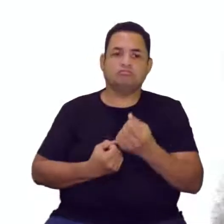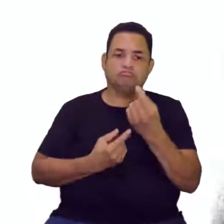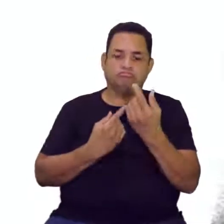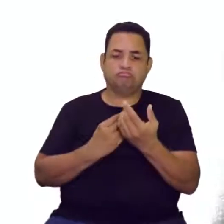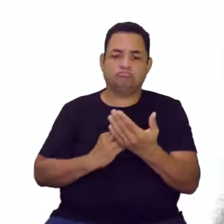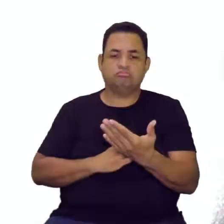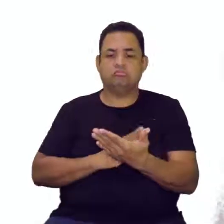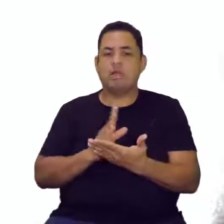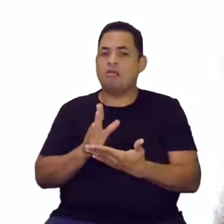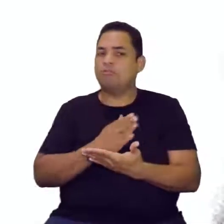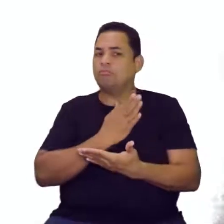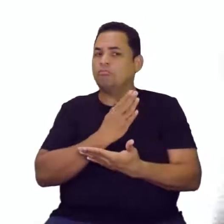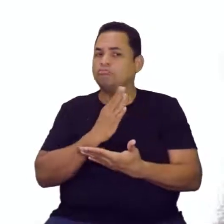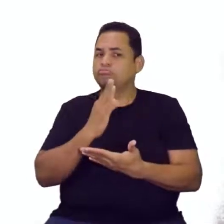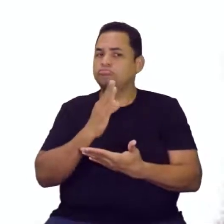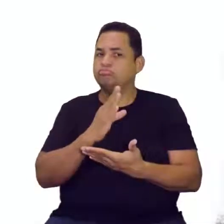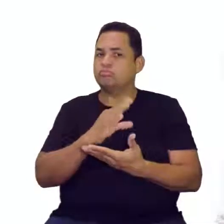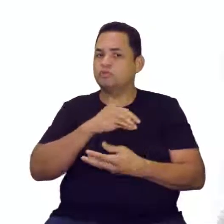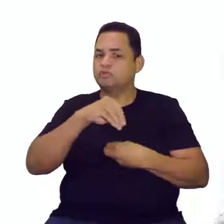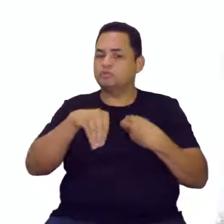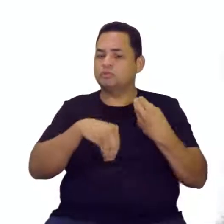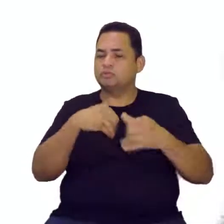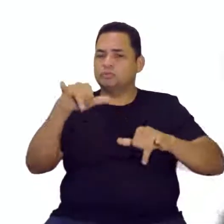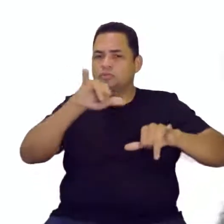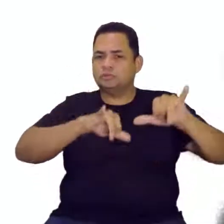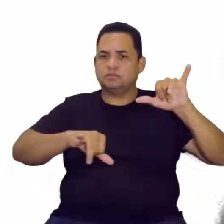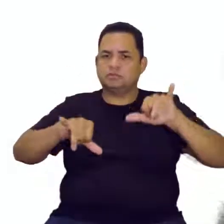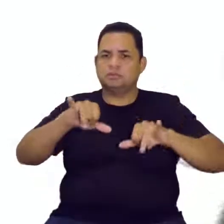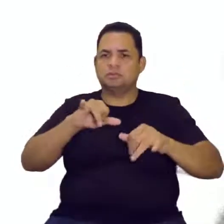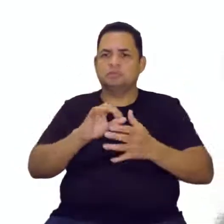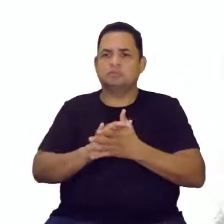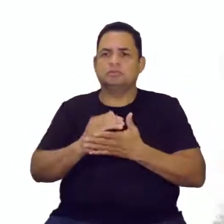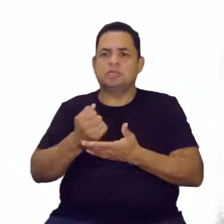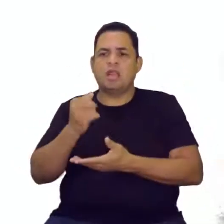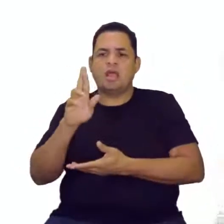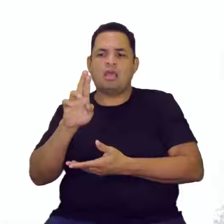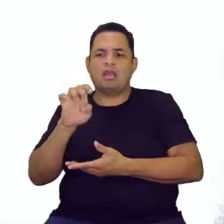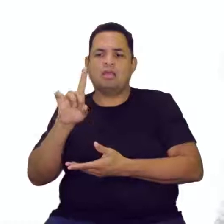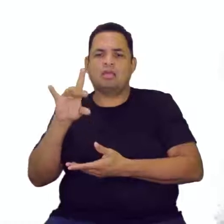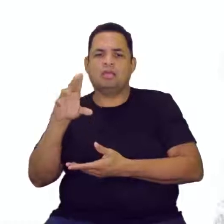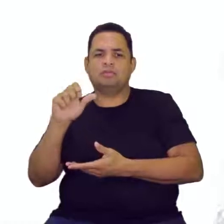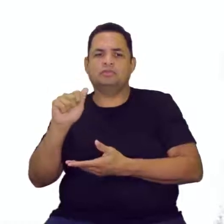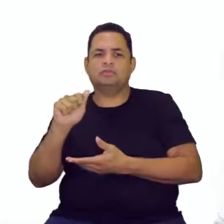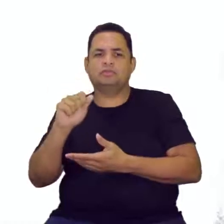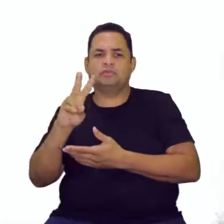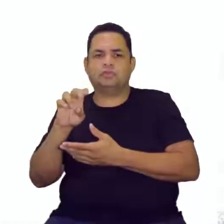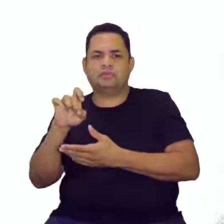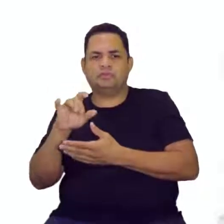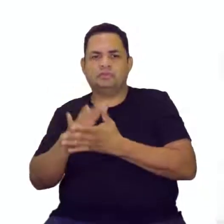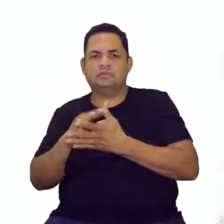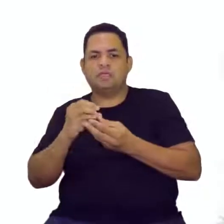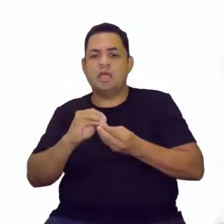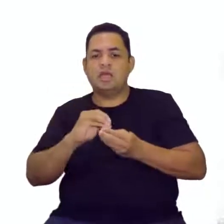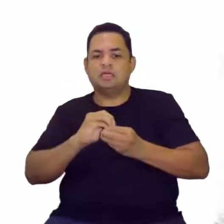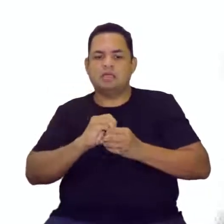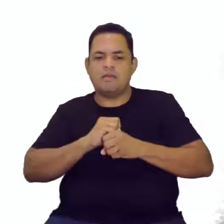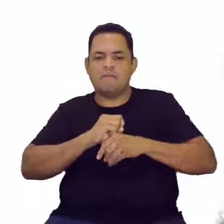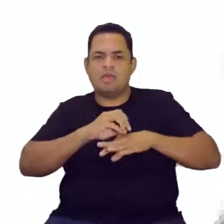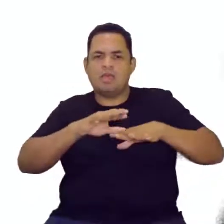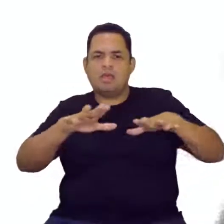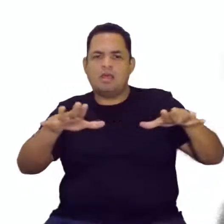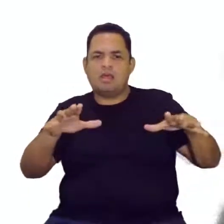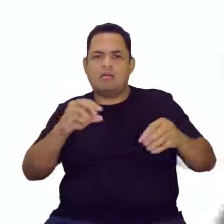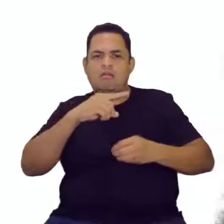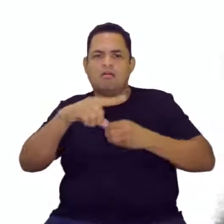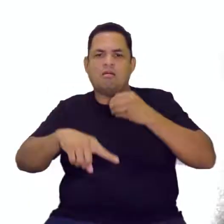substâncias químicas, quando degradadas pelos raios ultravioletas, soltam átomos que